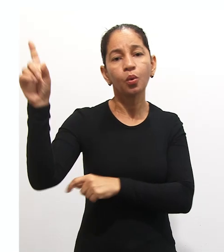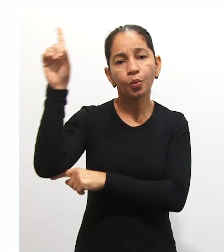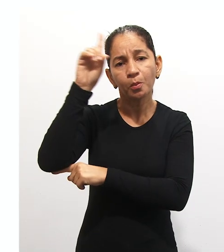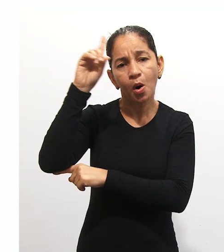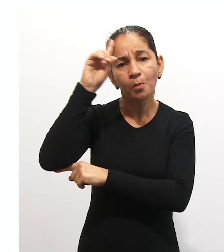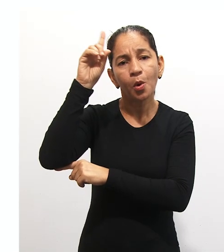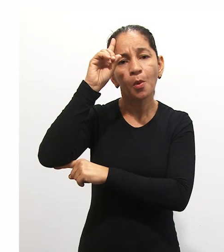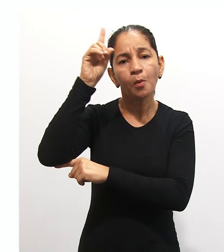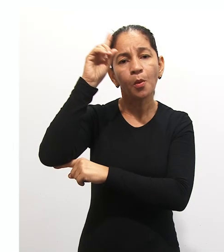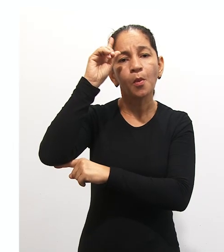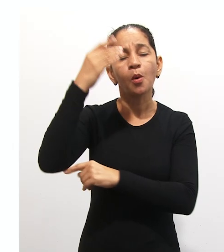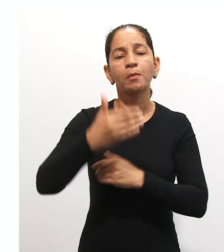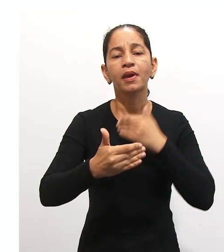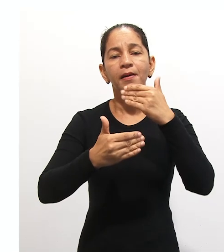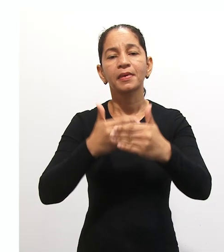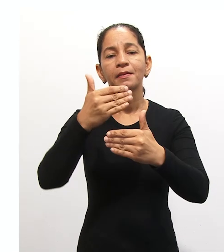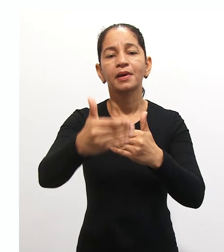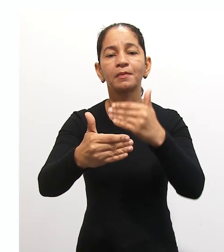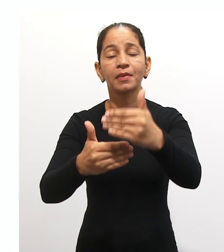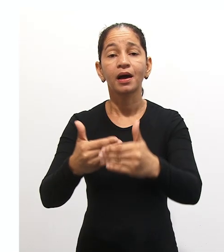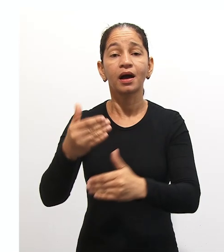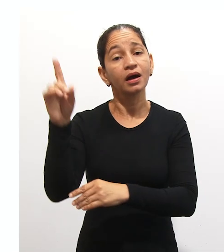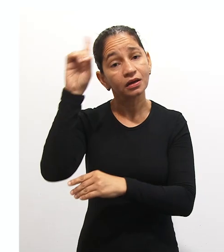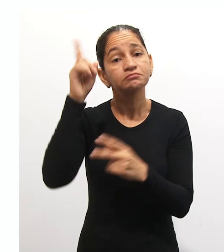de aprendizado e ajuste.